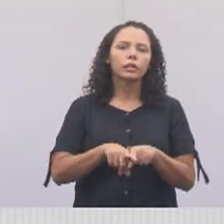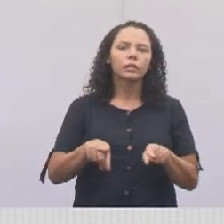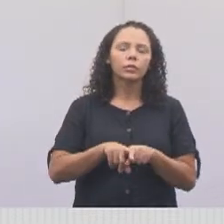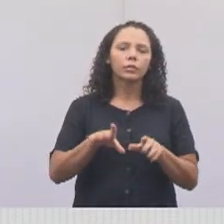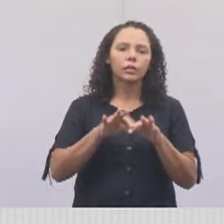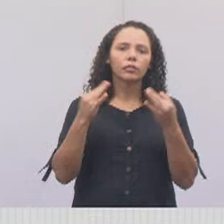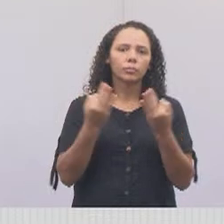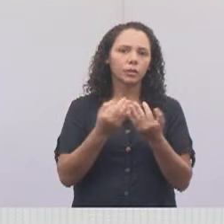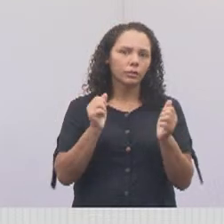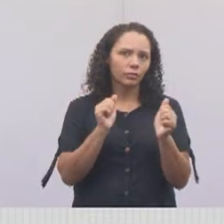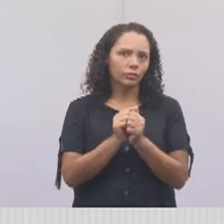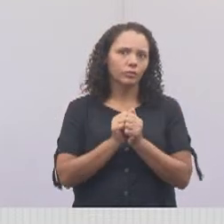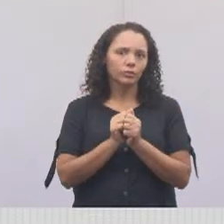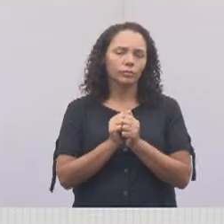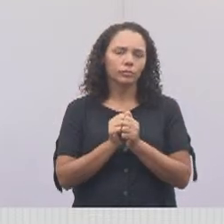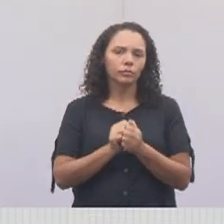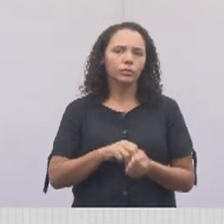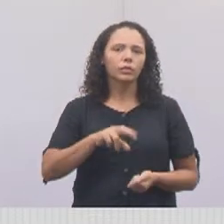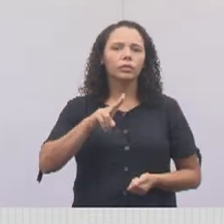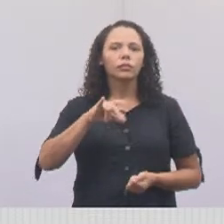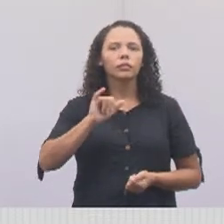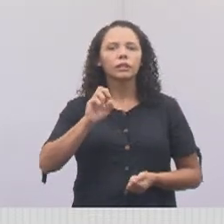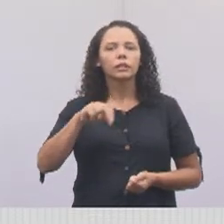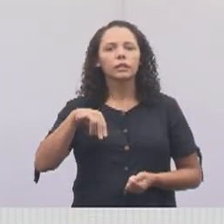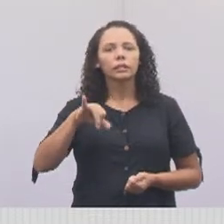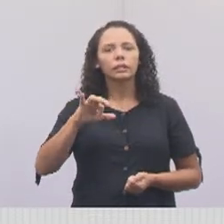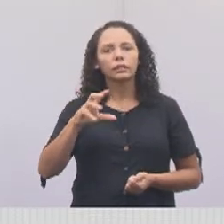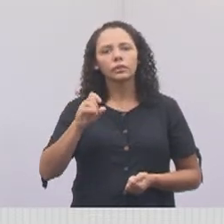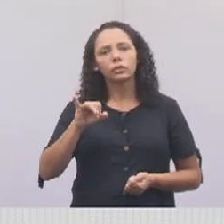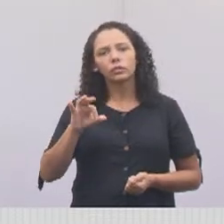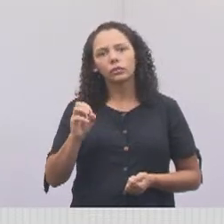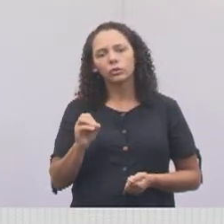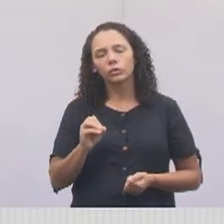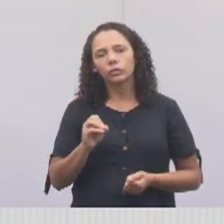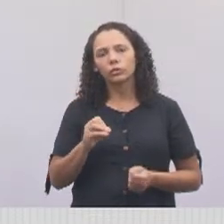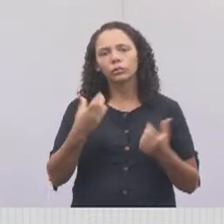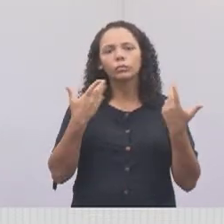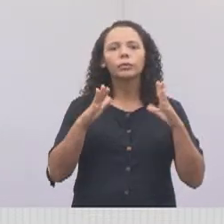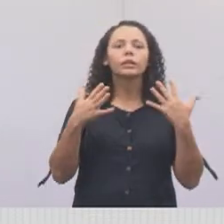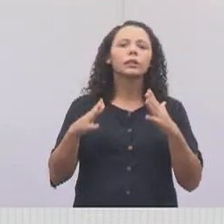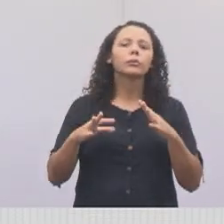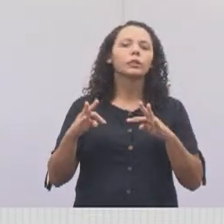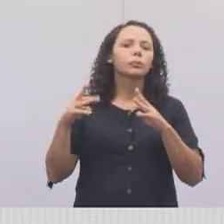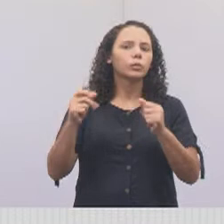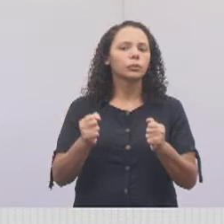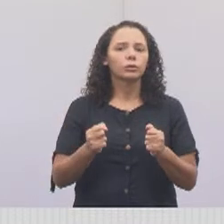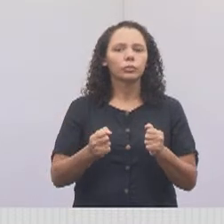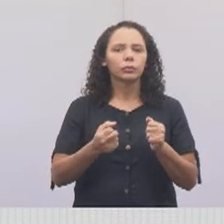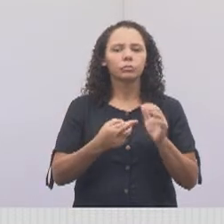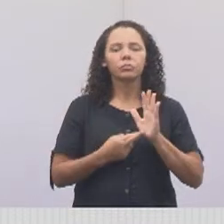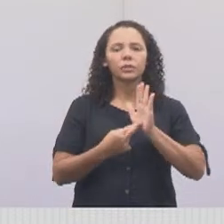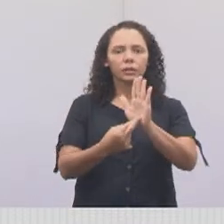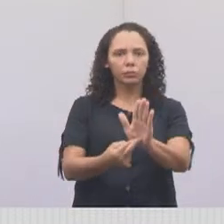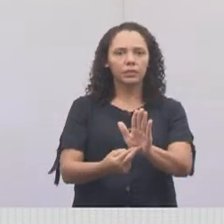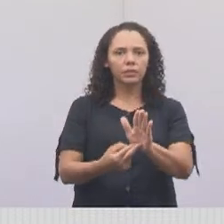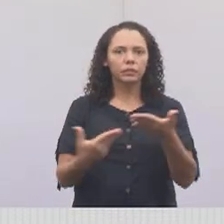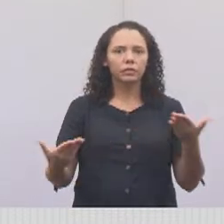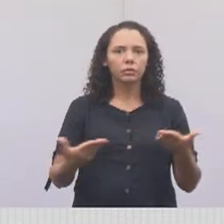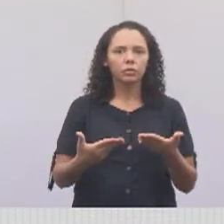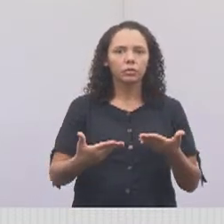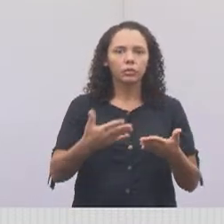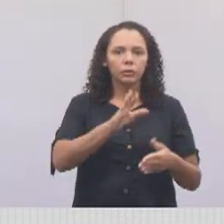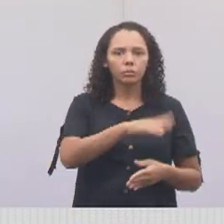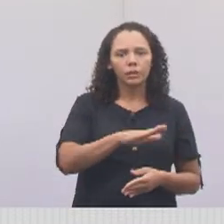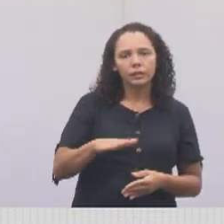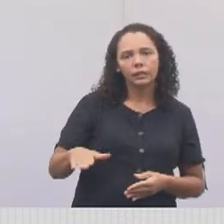seus familiares. Vinícius Bayer, parabéns aí por tudo que você representa aí hoje, né, para as